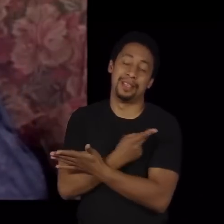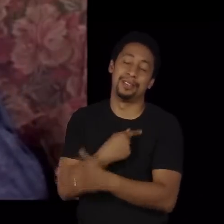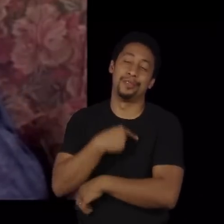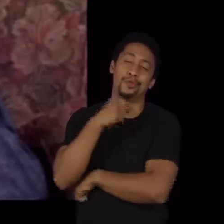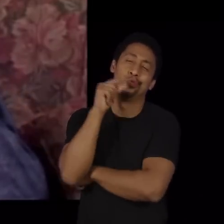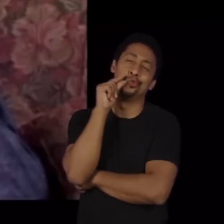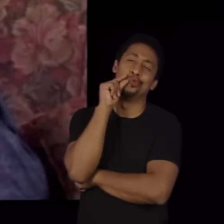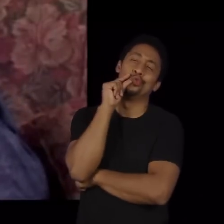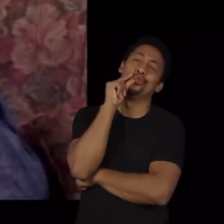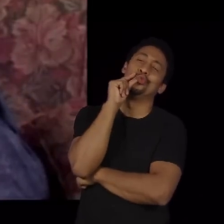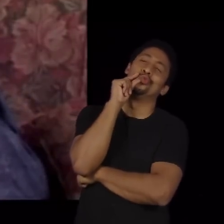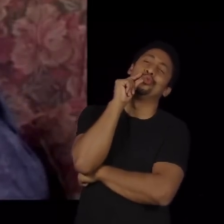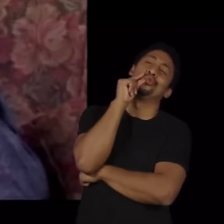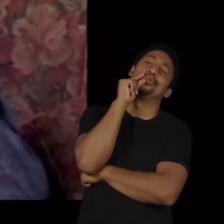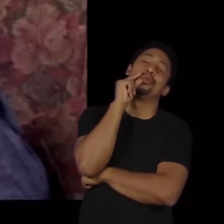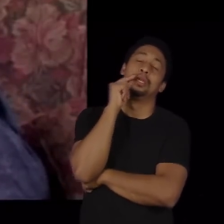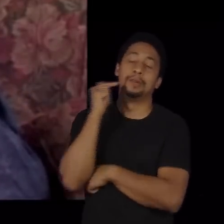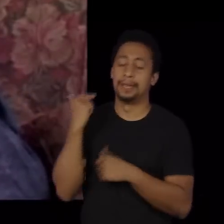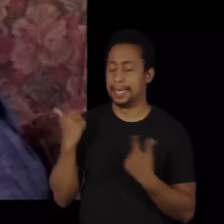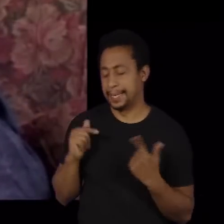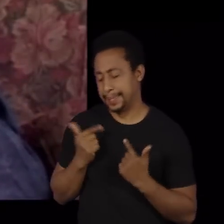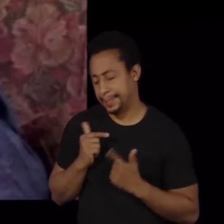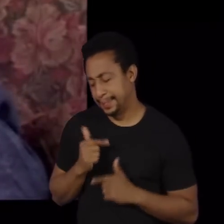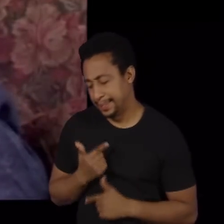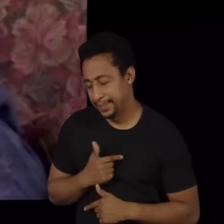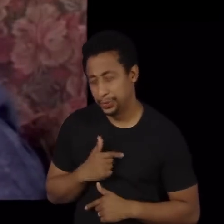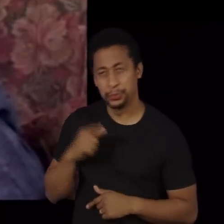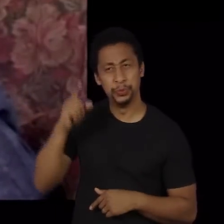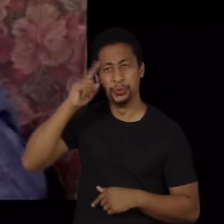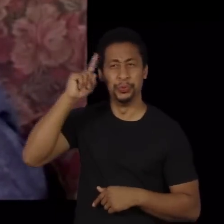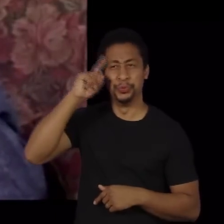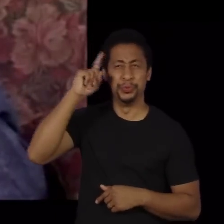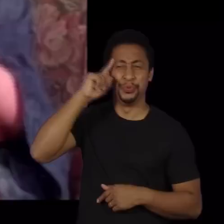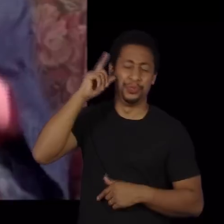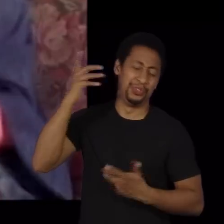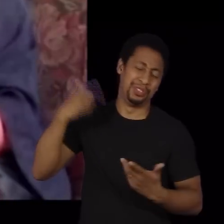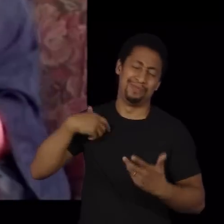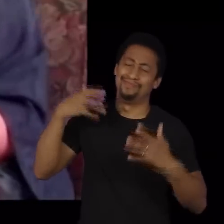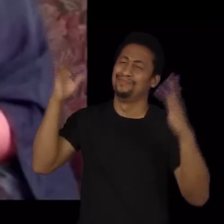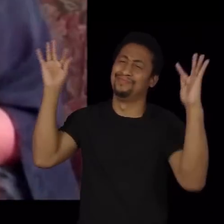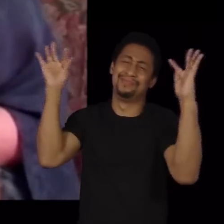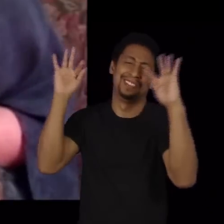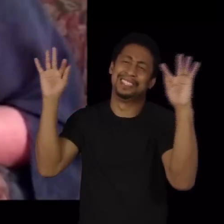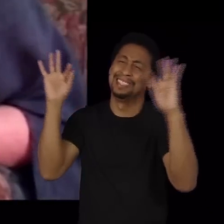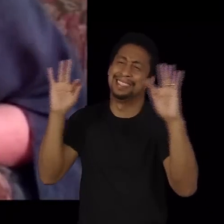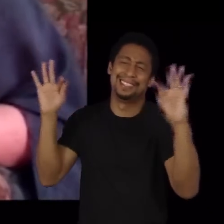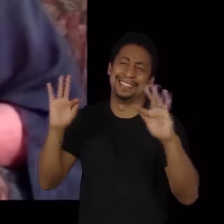eu dou risada. Quer dizer, eu sou uma pessoa feliz.